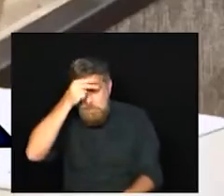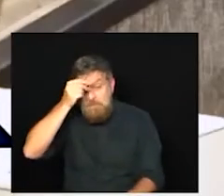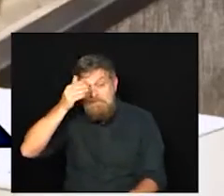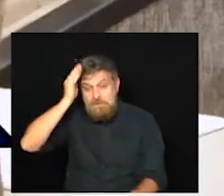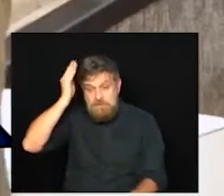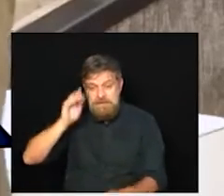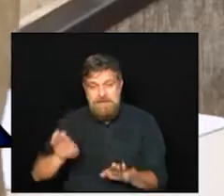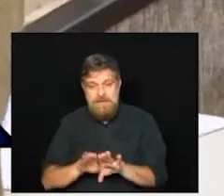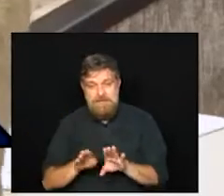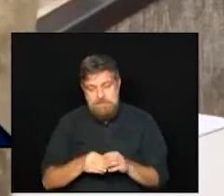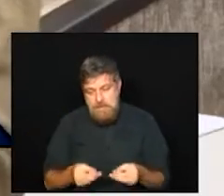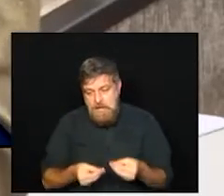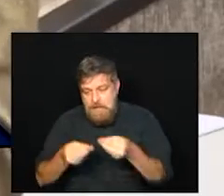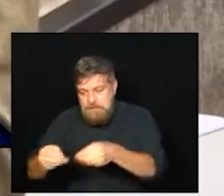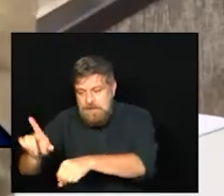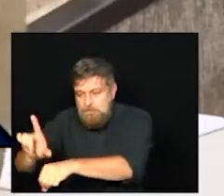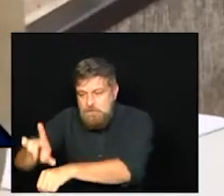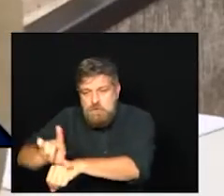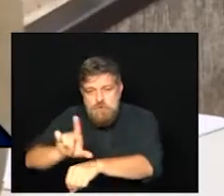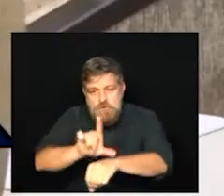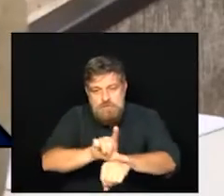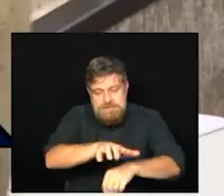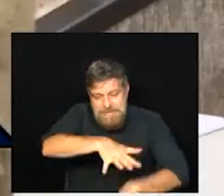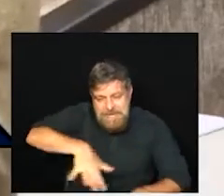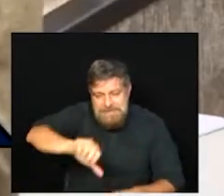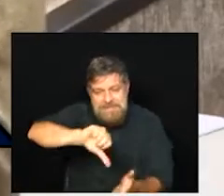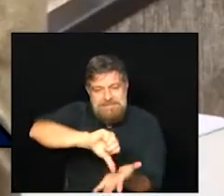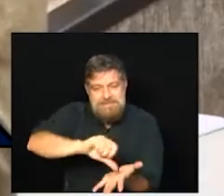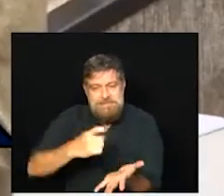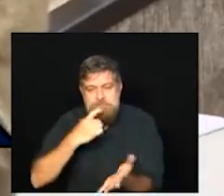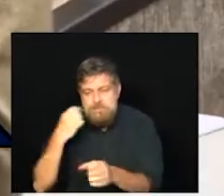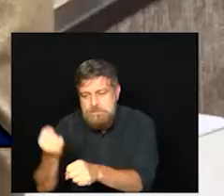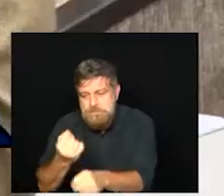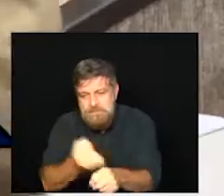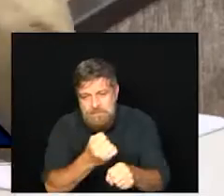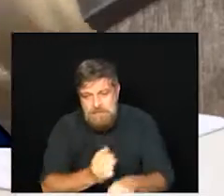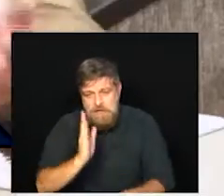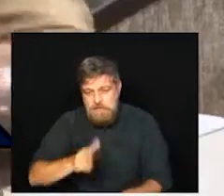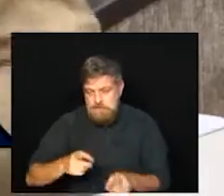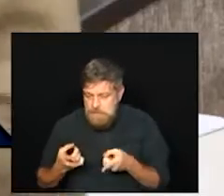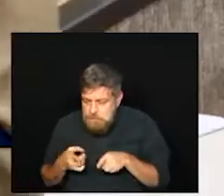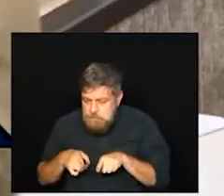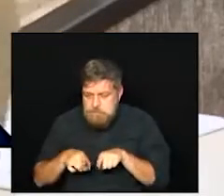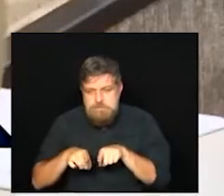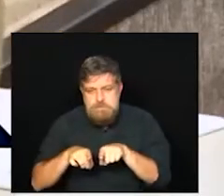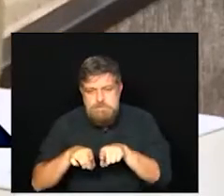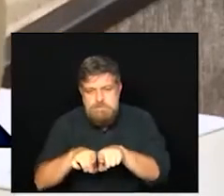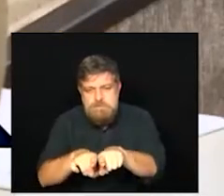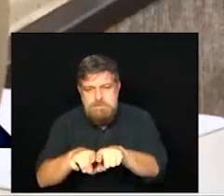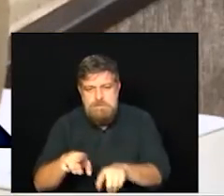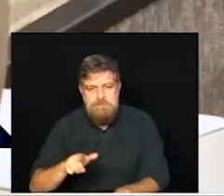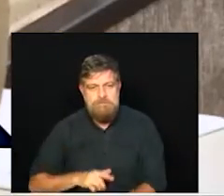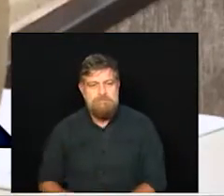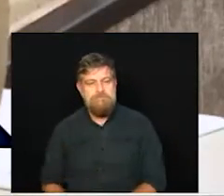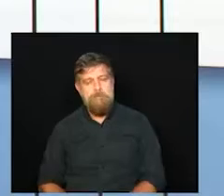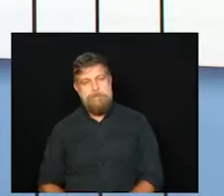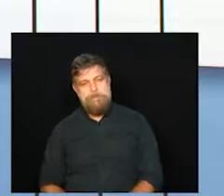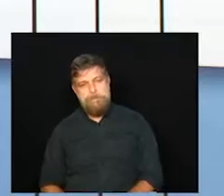prefeito, como para os comerciantes da revitalização, para poder já caminhar junto, paralelamente com essa área.